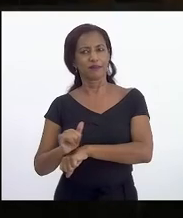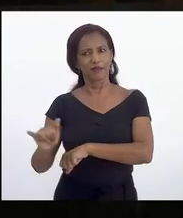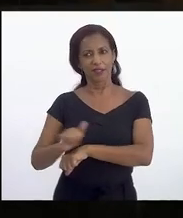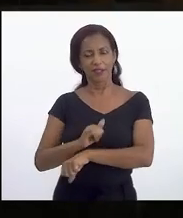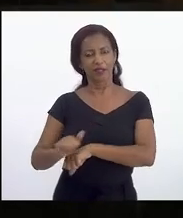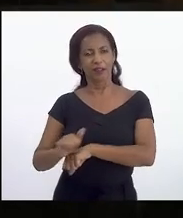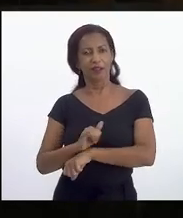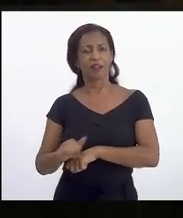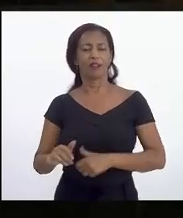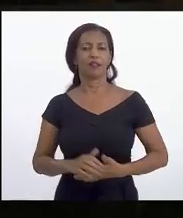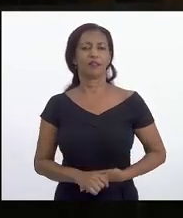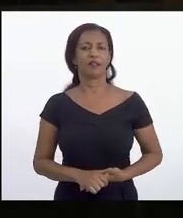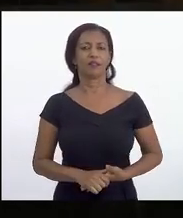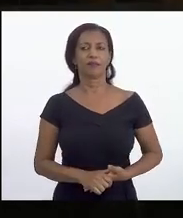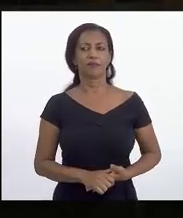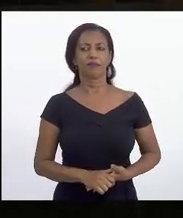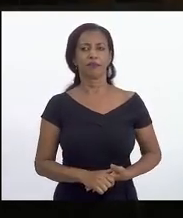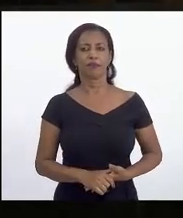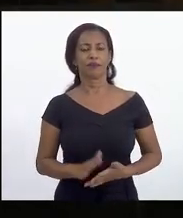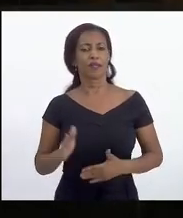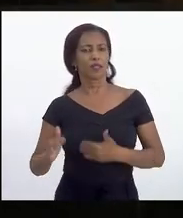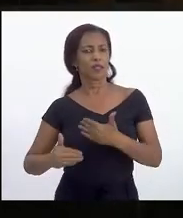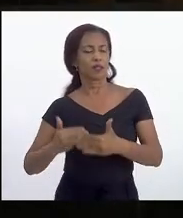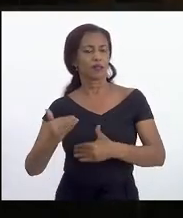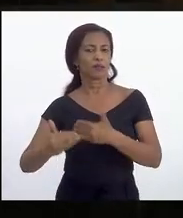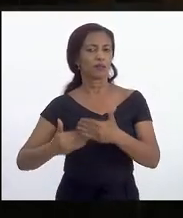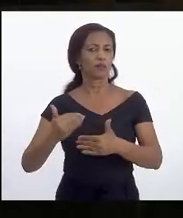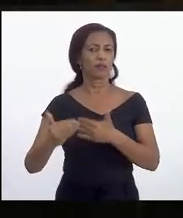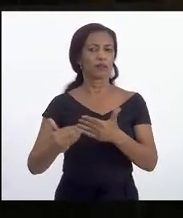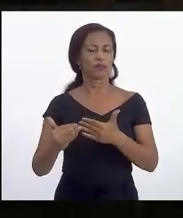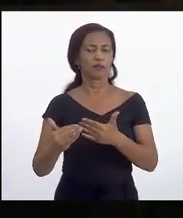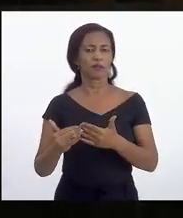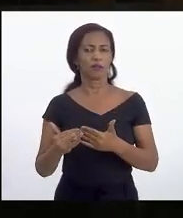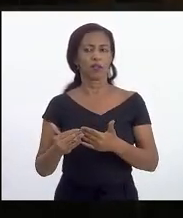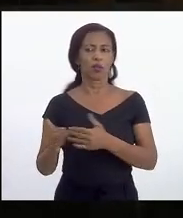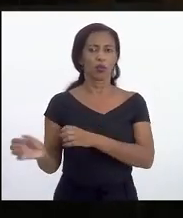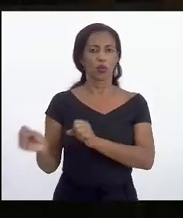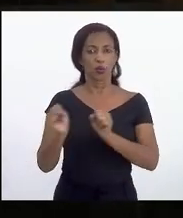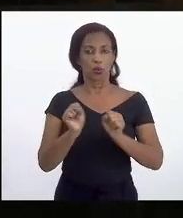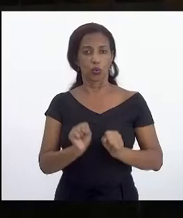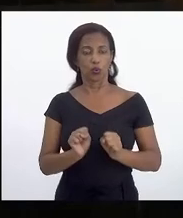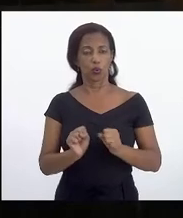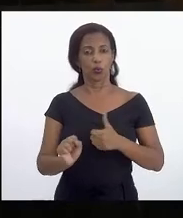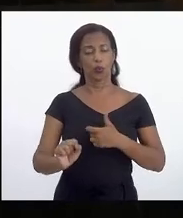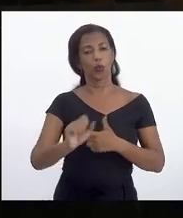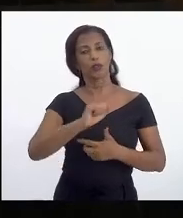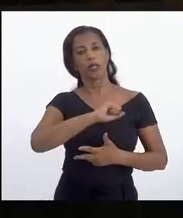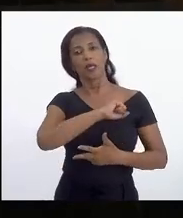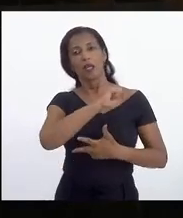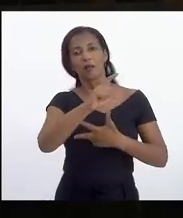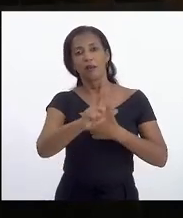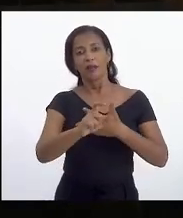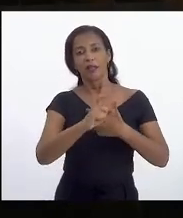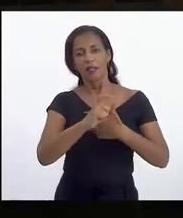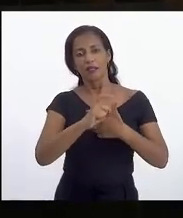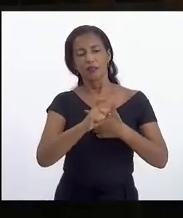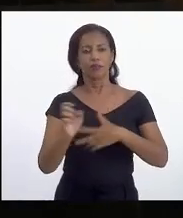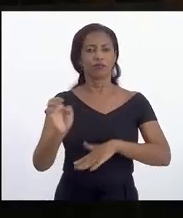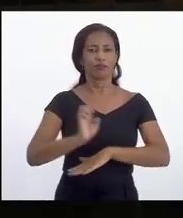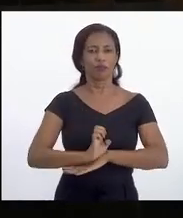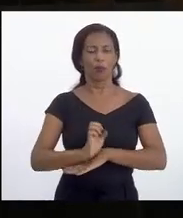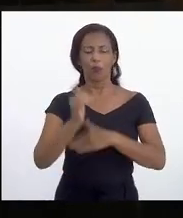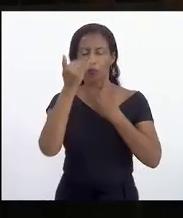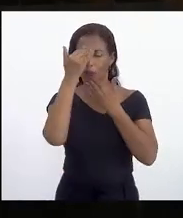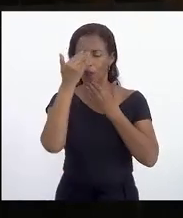ações estratégicas que serão desenvolvidas através do Poder Executivo Estadual então muito